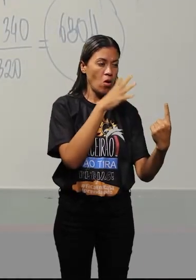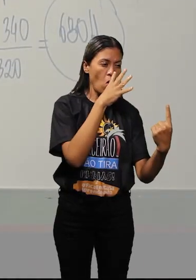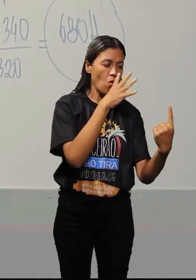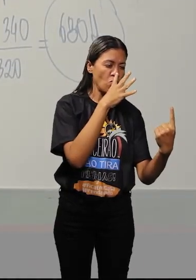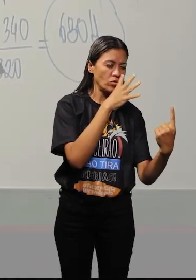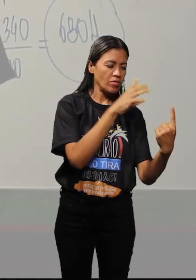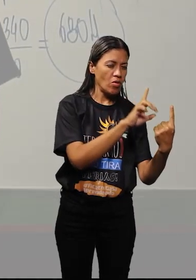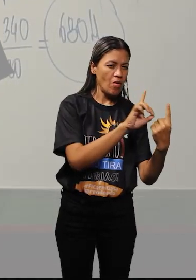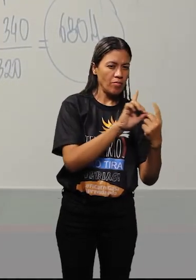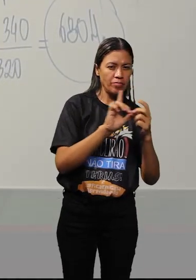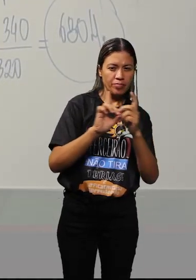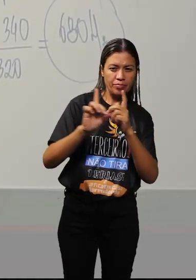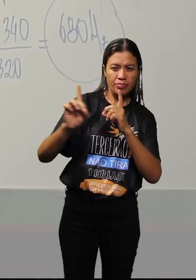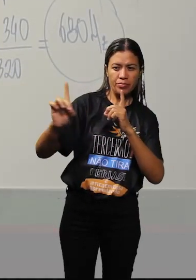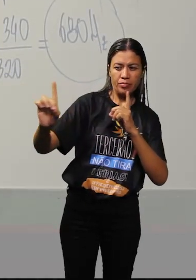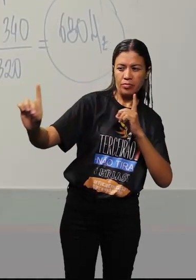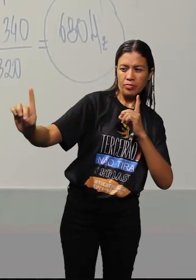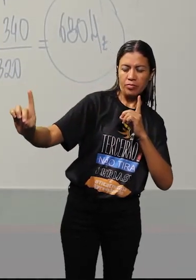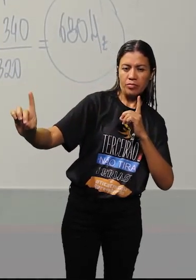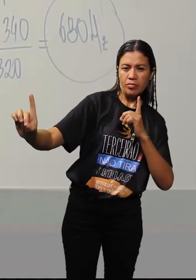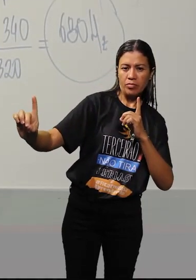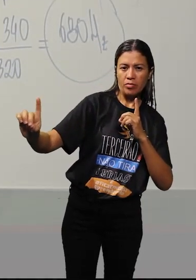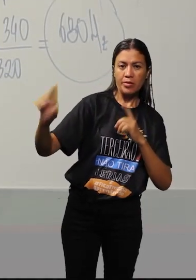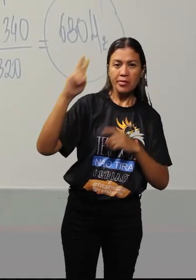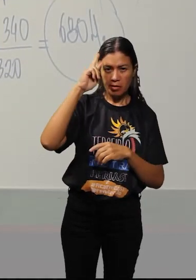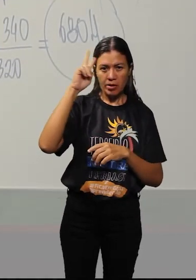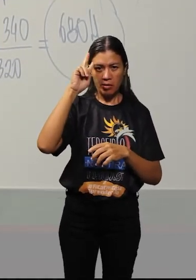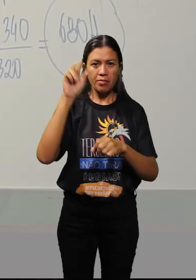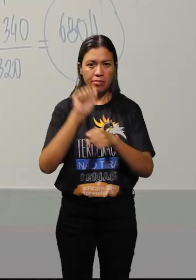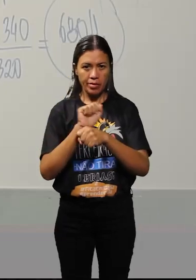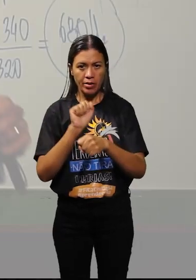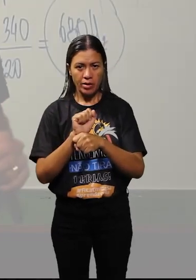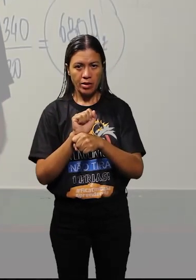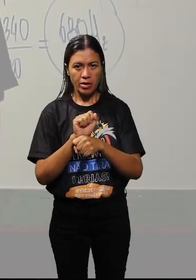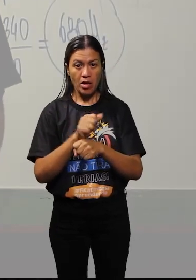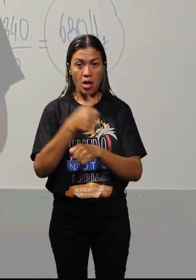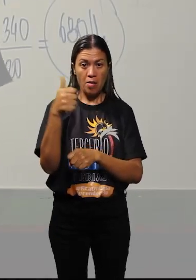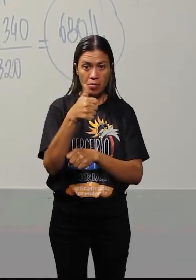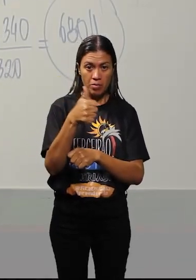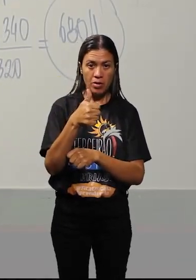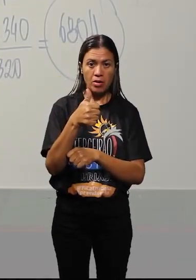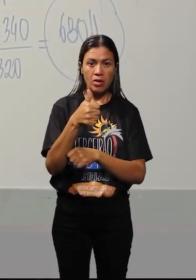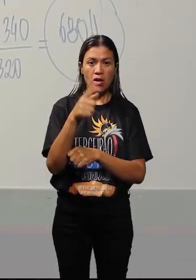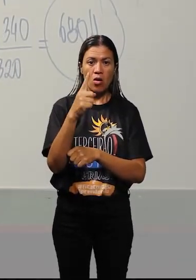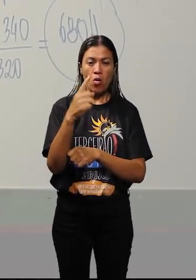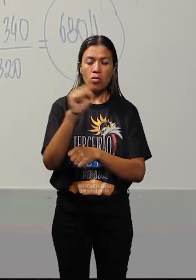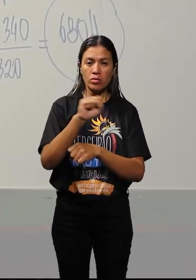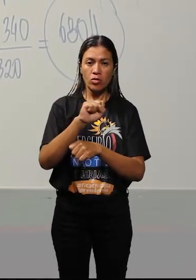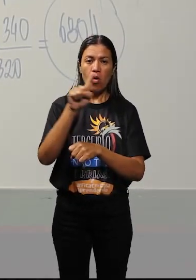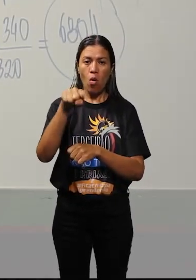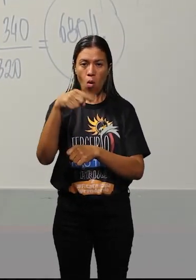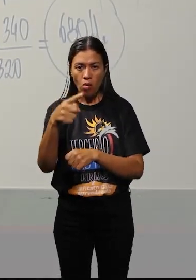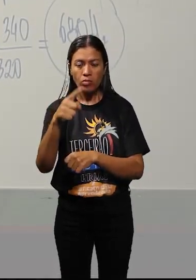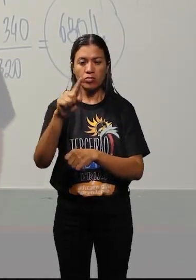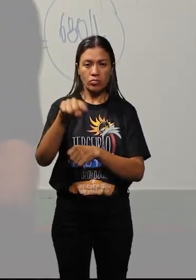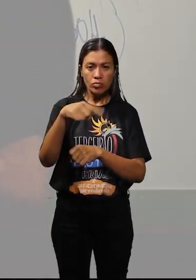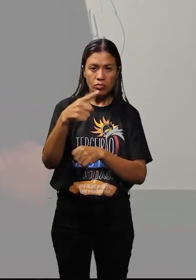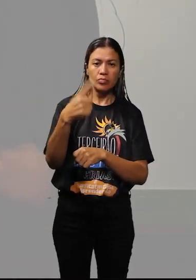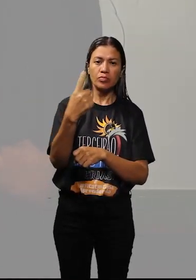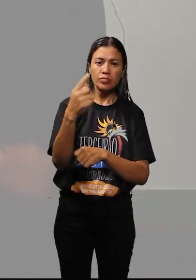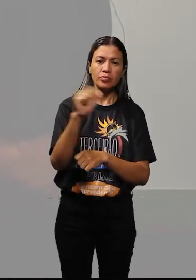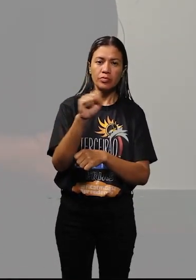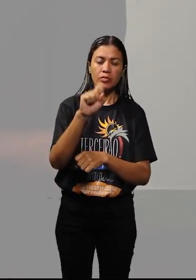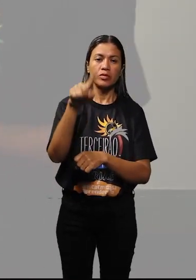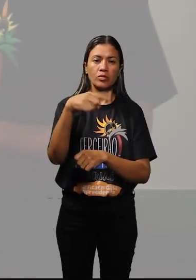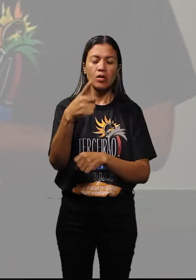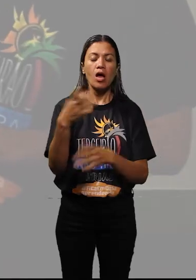Chega a primeira e a outra, que em vez de chegar 1 segundo depois, ela vai demorar um pouquinho mais, porque o camarada está se afastando dela, né não? Então,